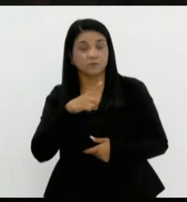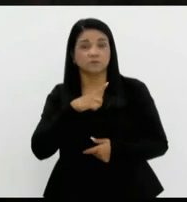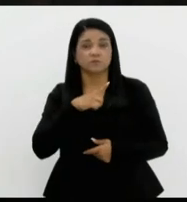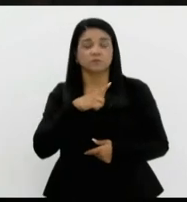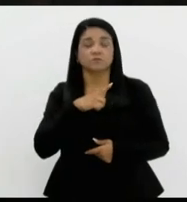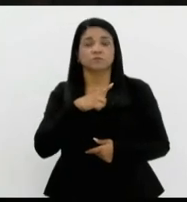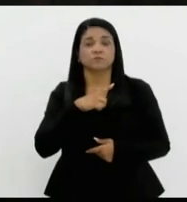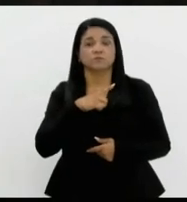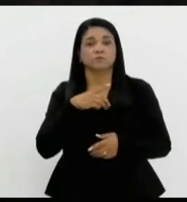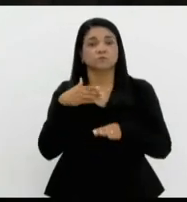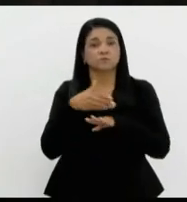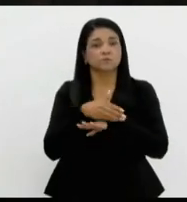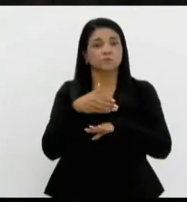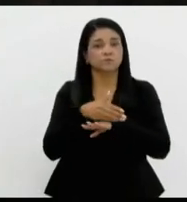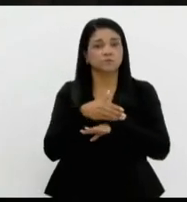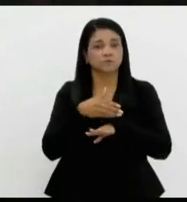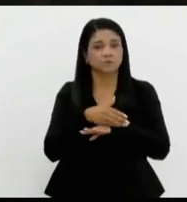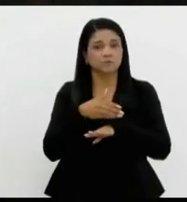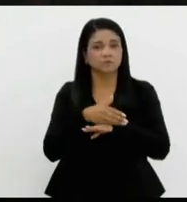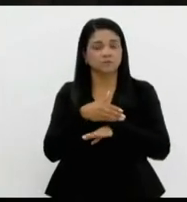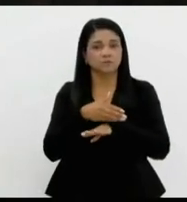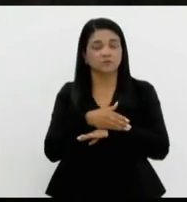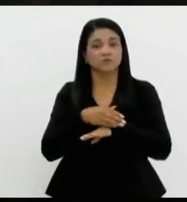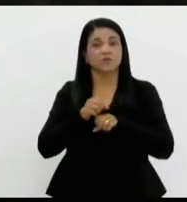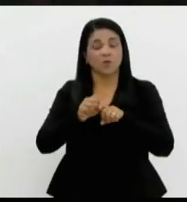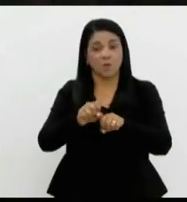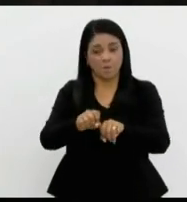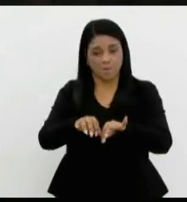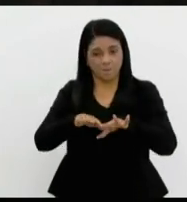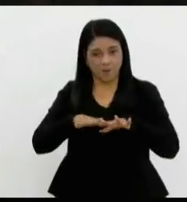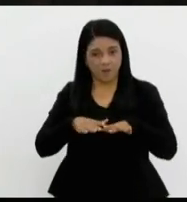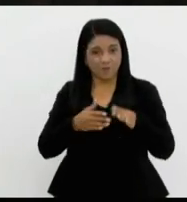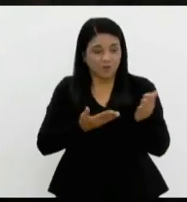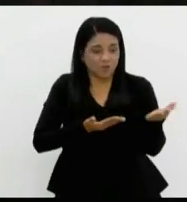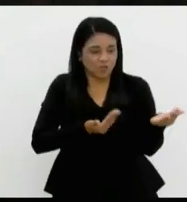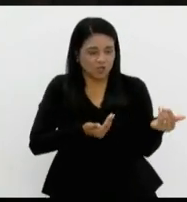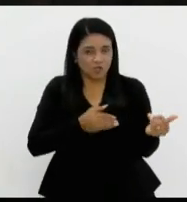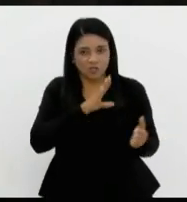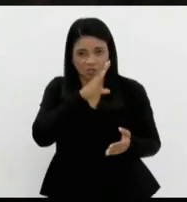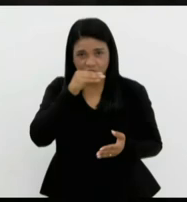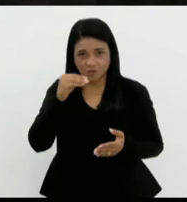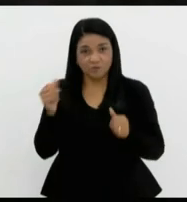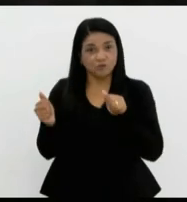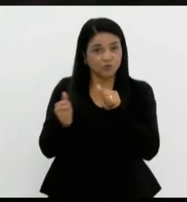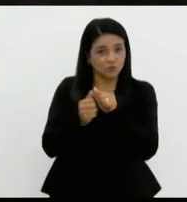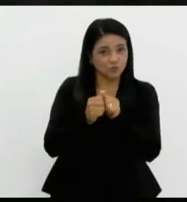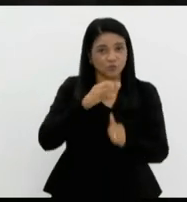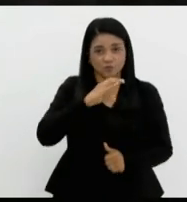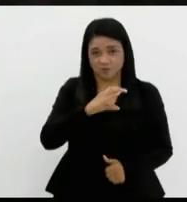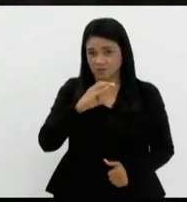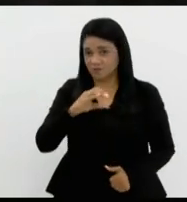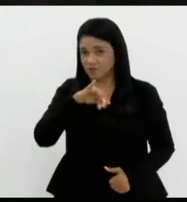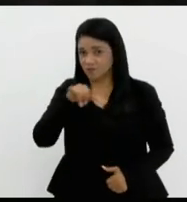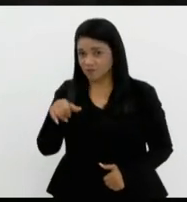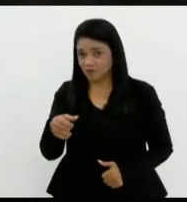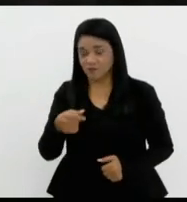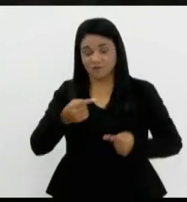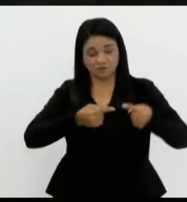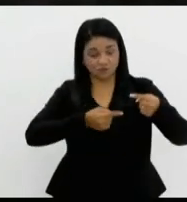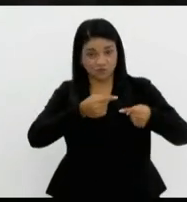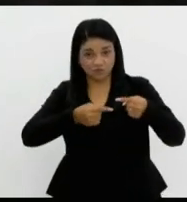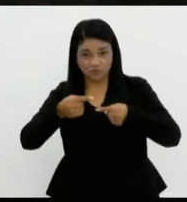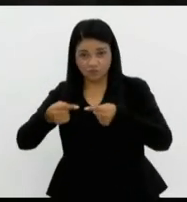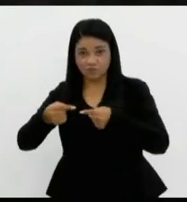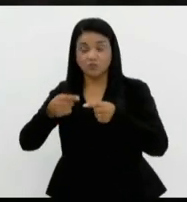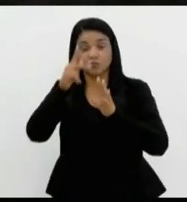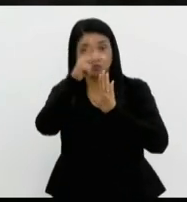tivemos a participação do Parlamento Juvenil junto conosco na CCJ. E comentando a respeito